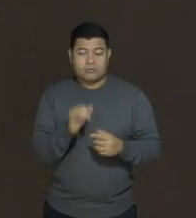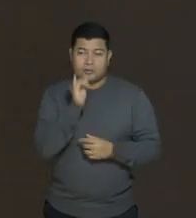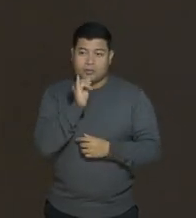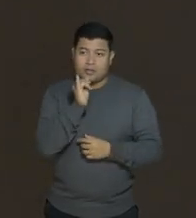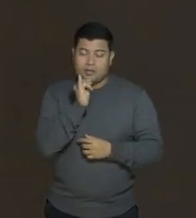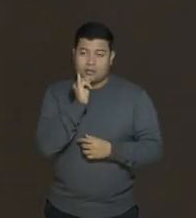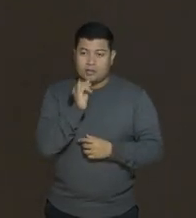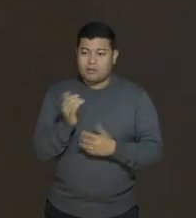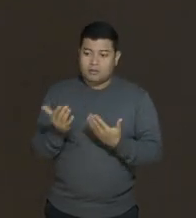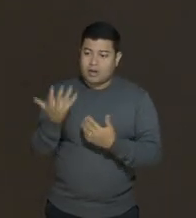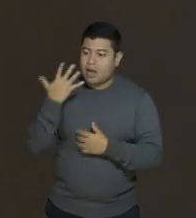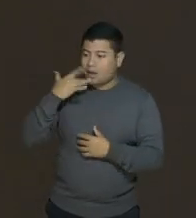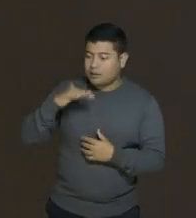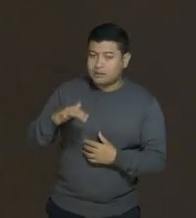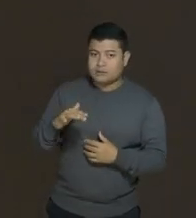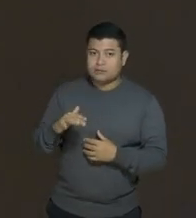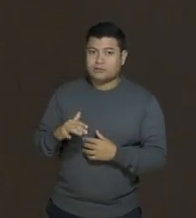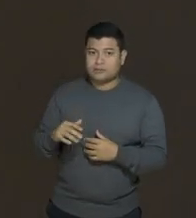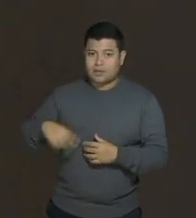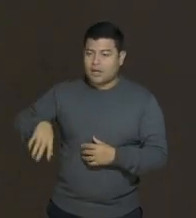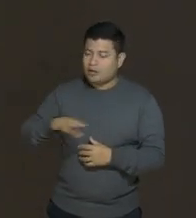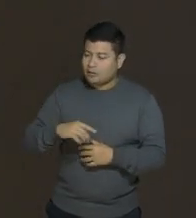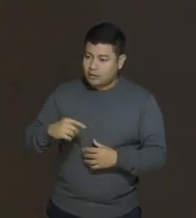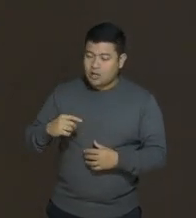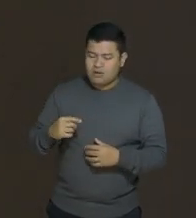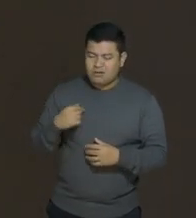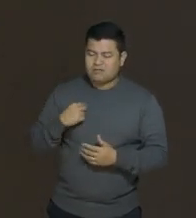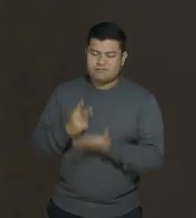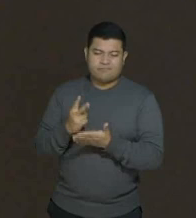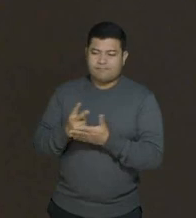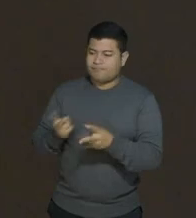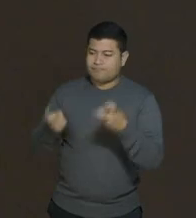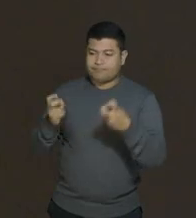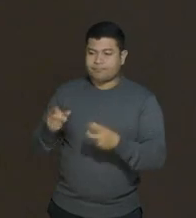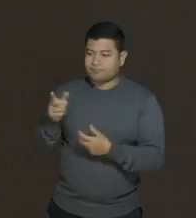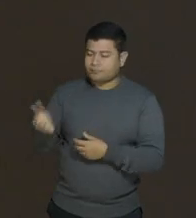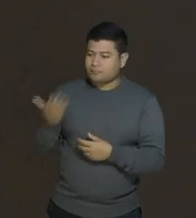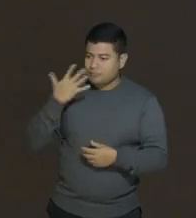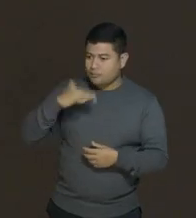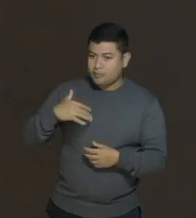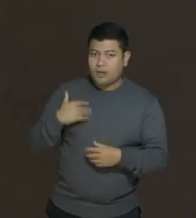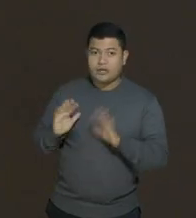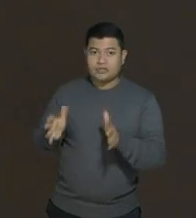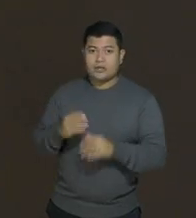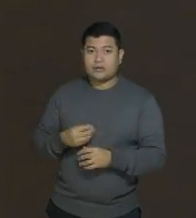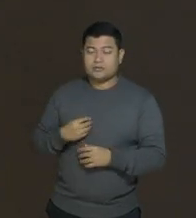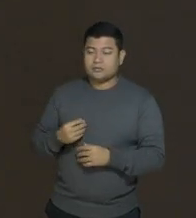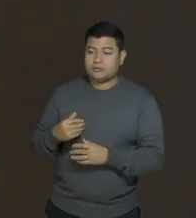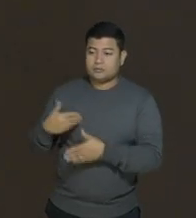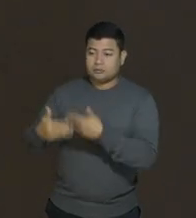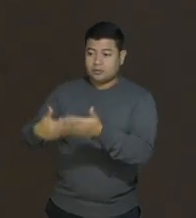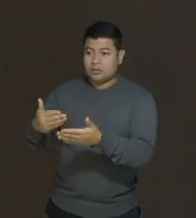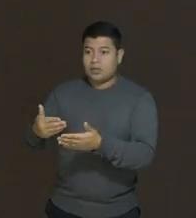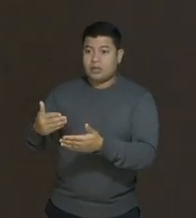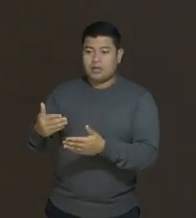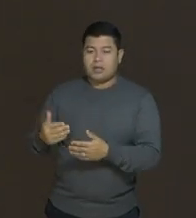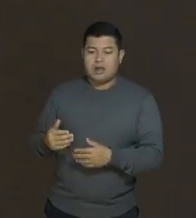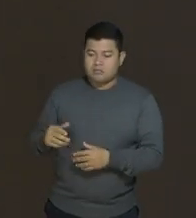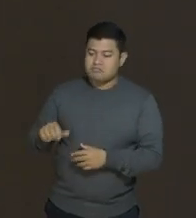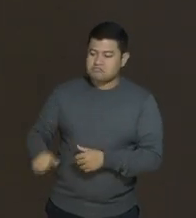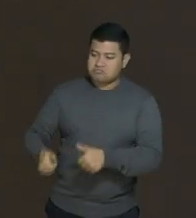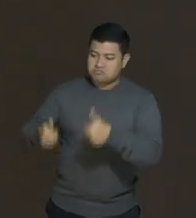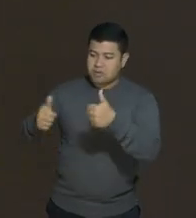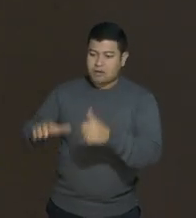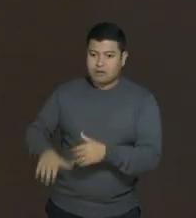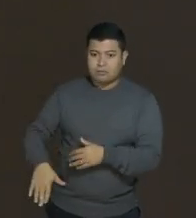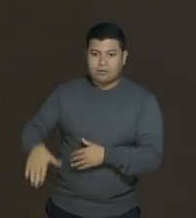a criança, eu vejo isso muito no meu consultório, que ele convive com isso muito bem. Quando chega na universidade, ele não dá conta, porque